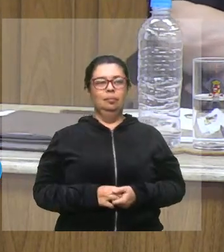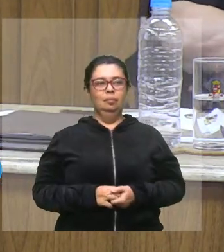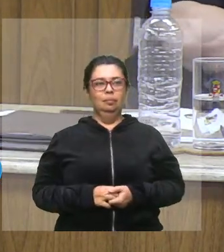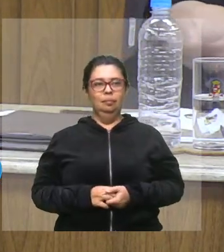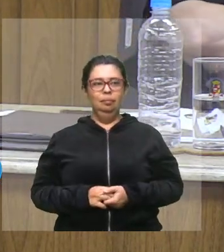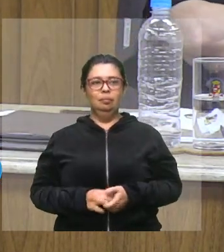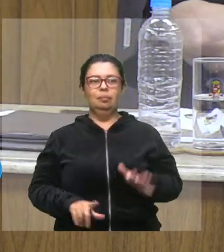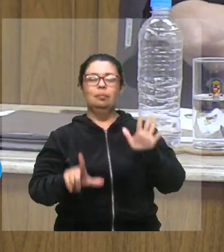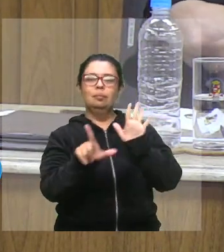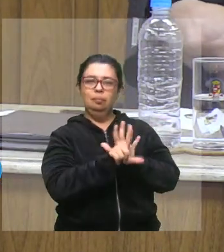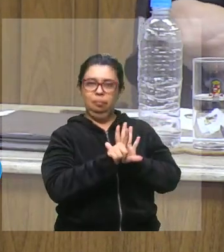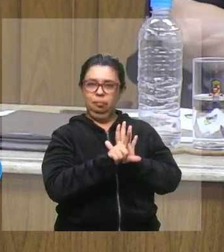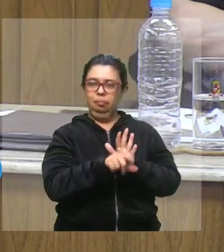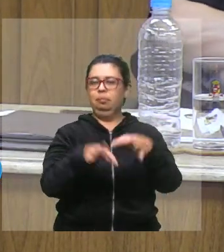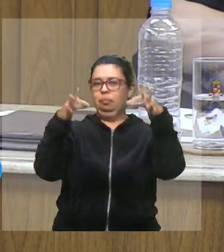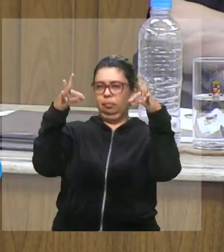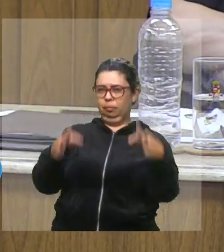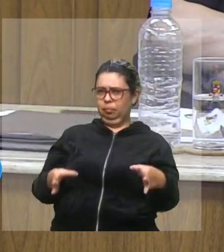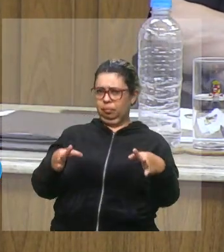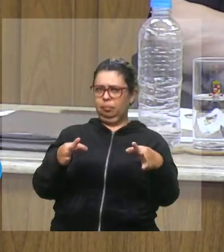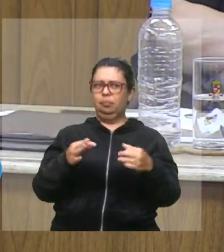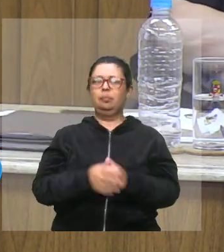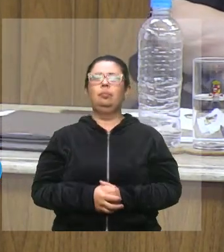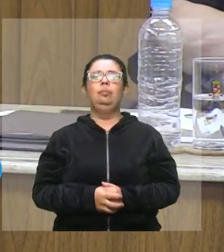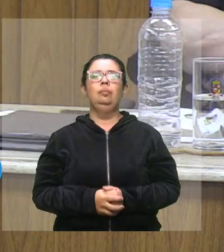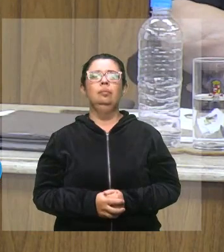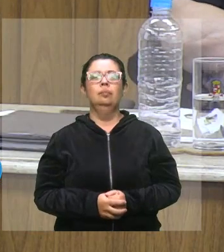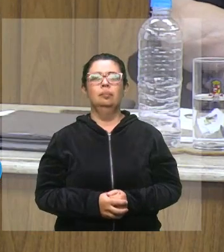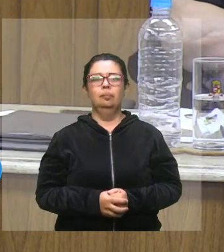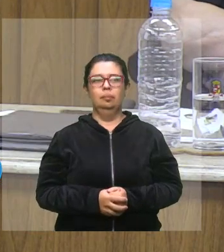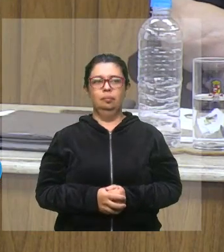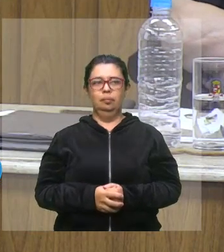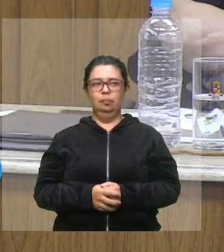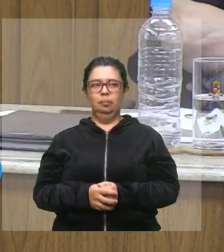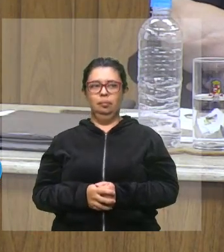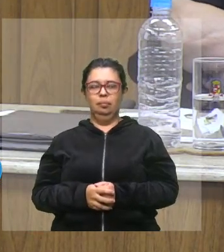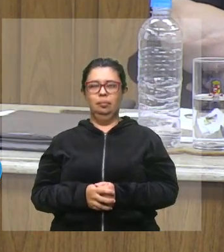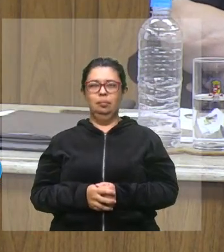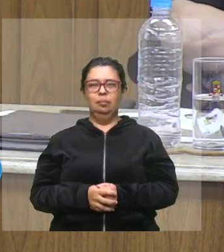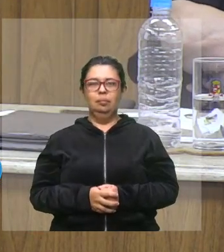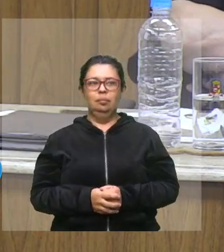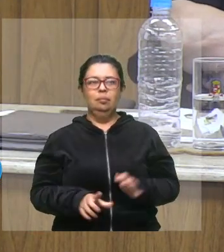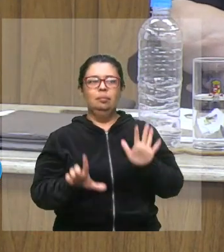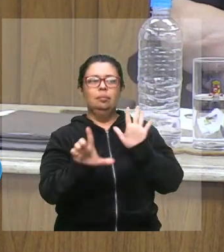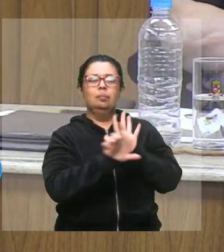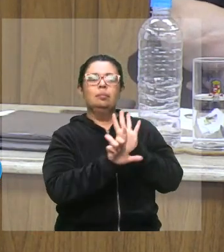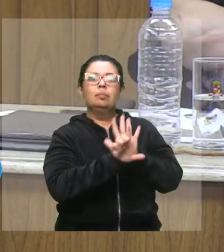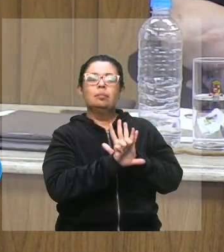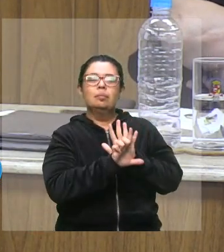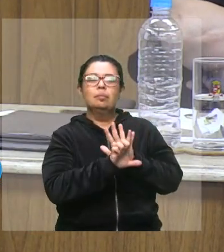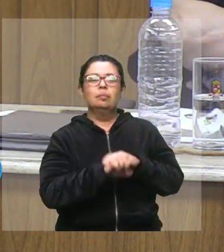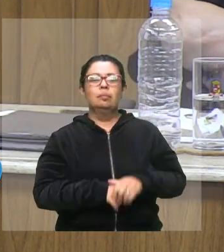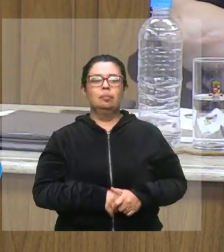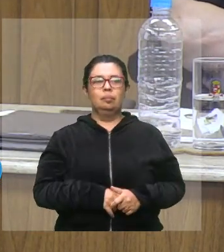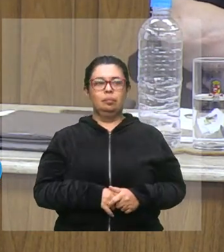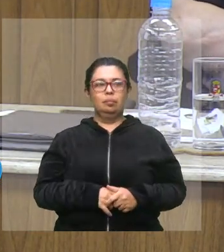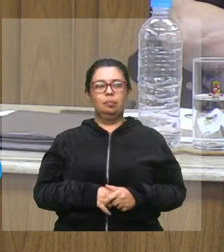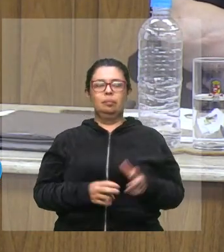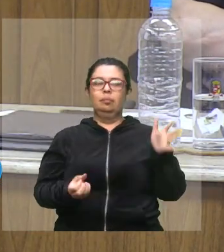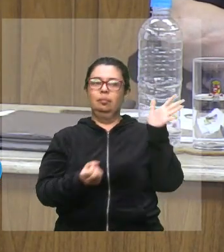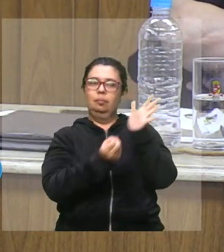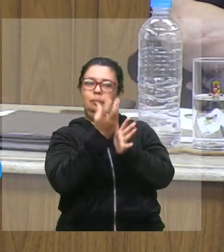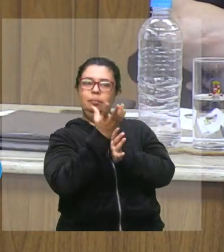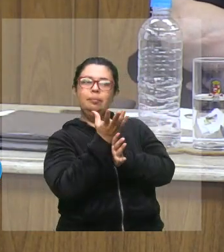é uma legislação completa, uma legislação complexa, é uma legislação que contempla, além da criação